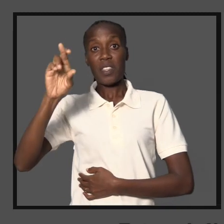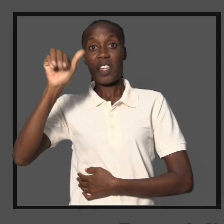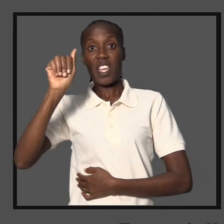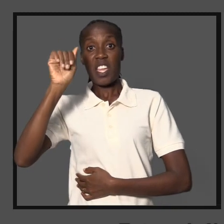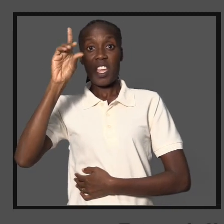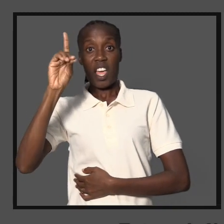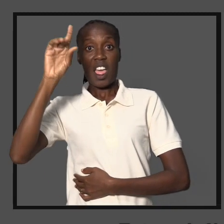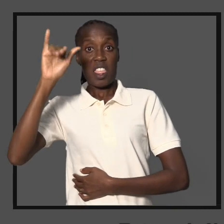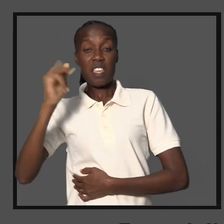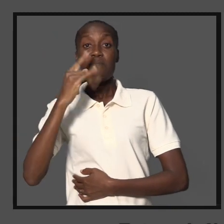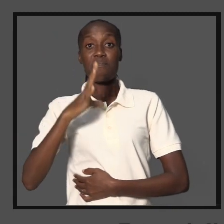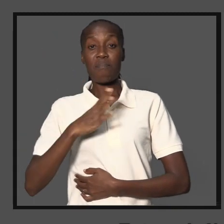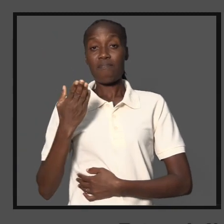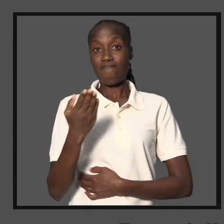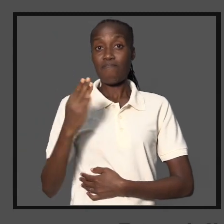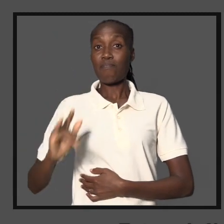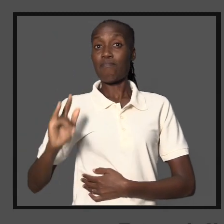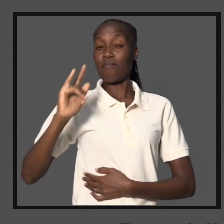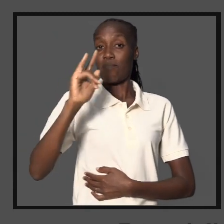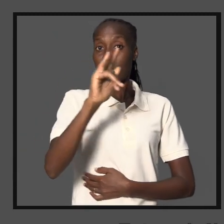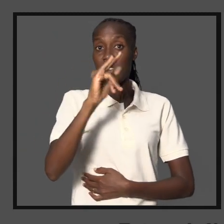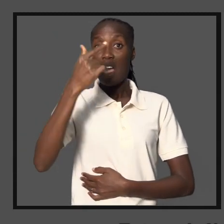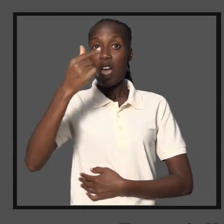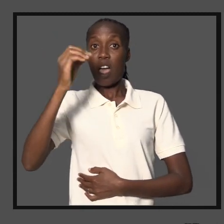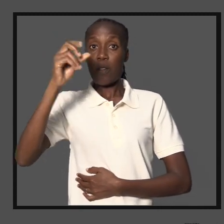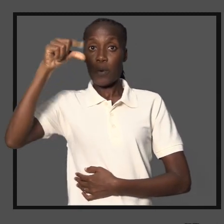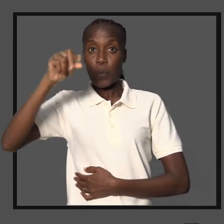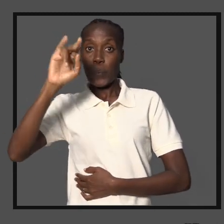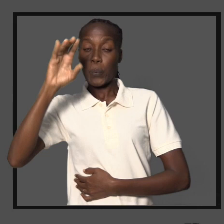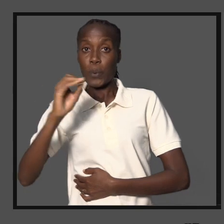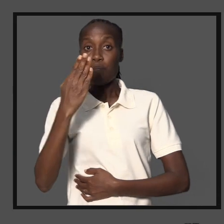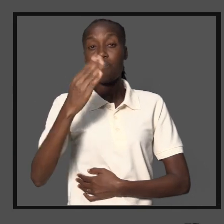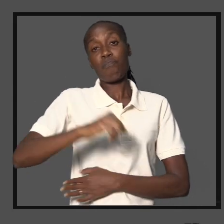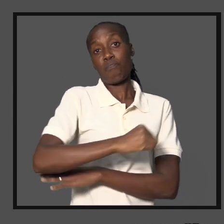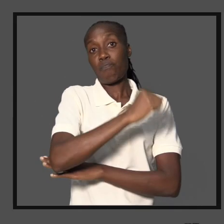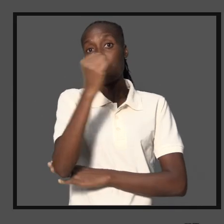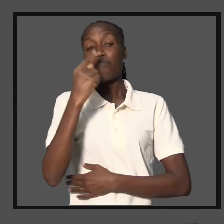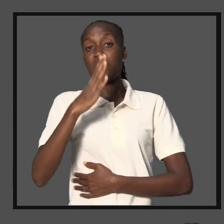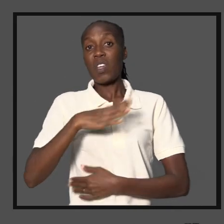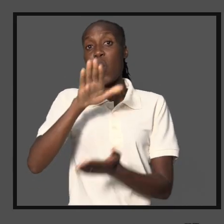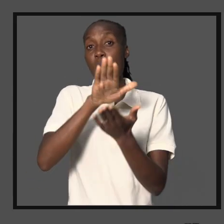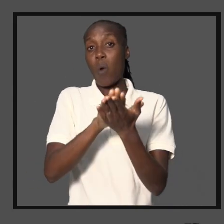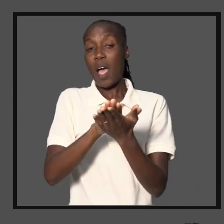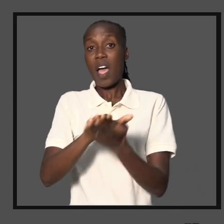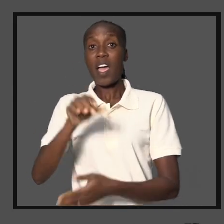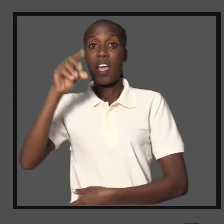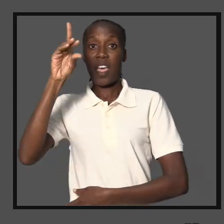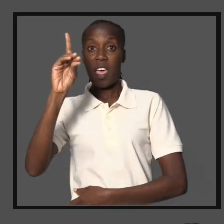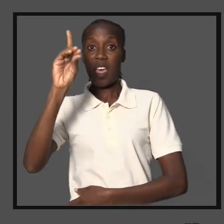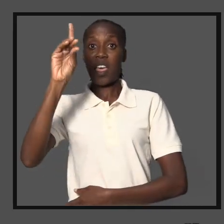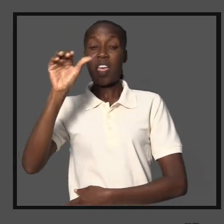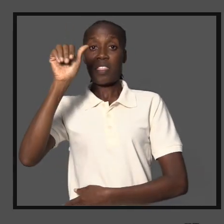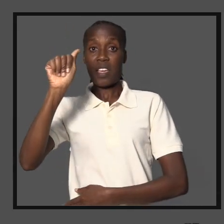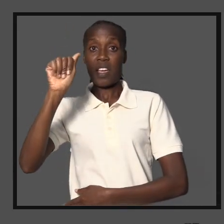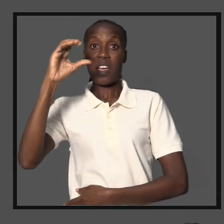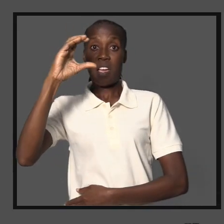Redi Graman, que garantiram o passaporte a Tóquio nas qualificações que tiveram lugar em Dakar, no